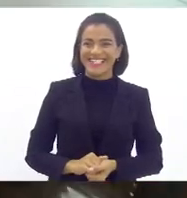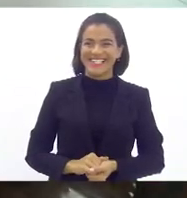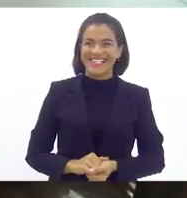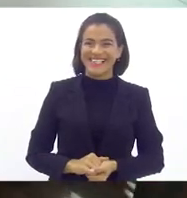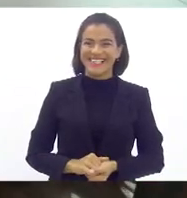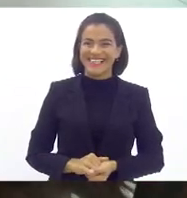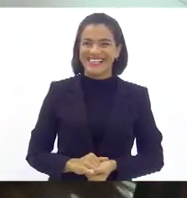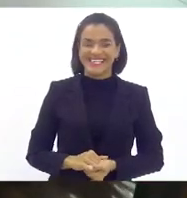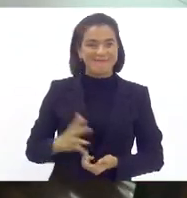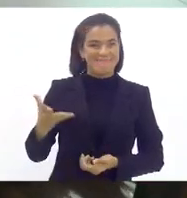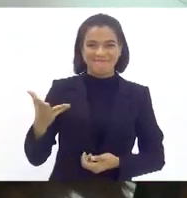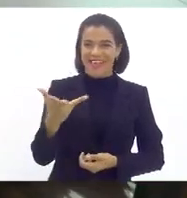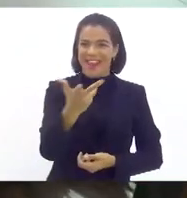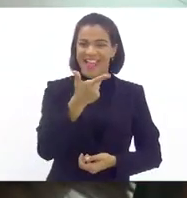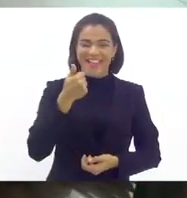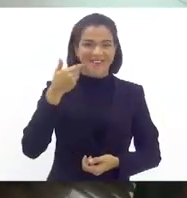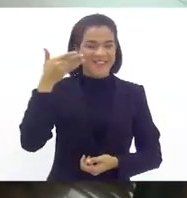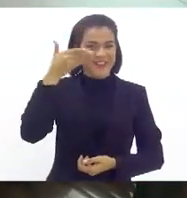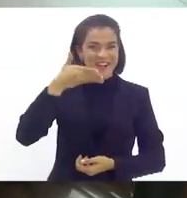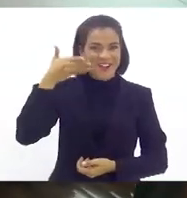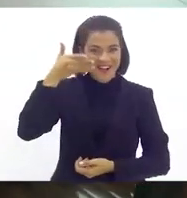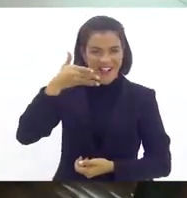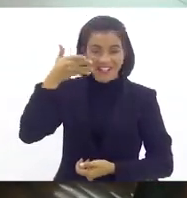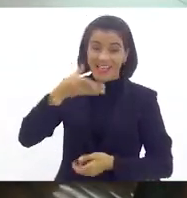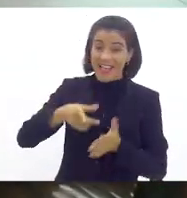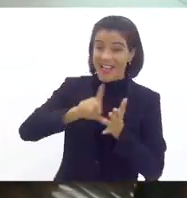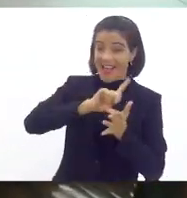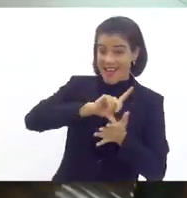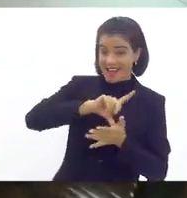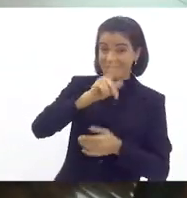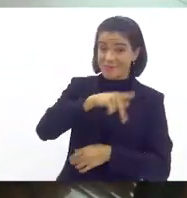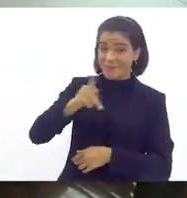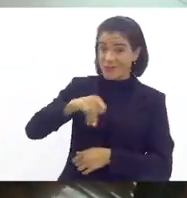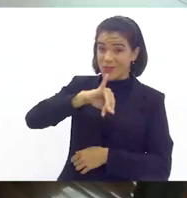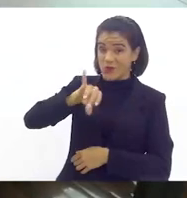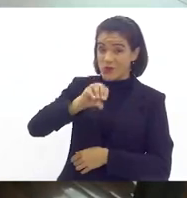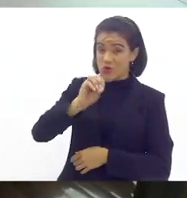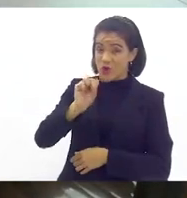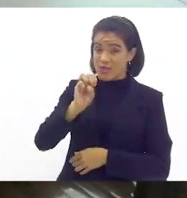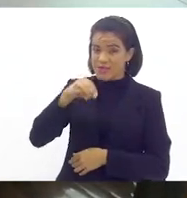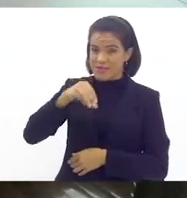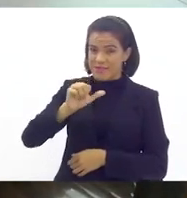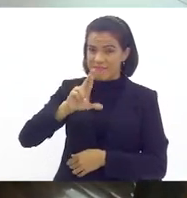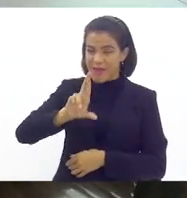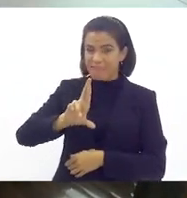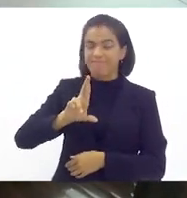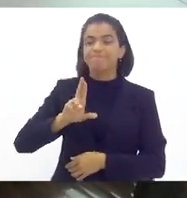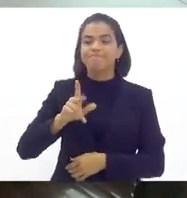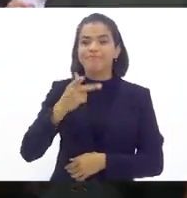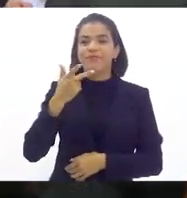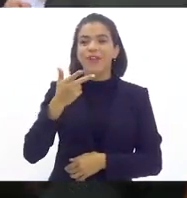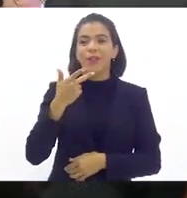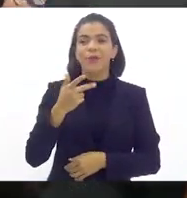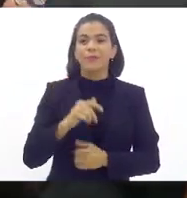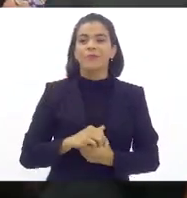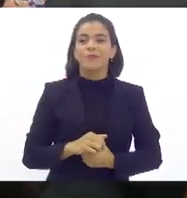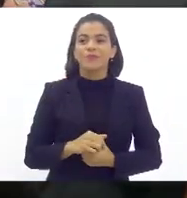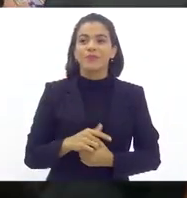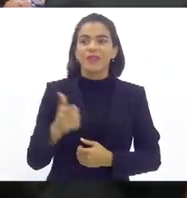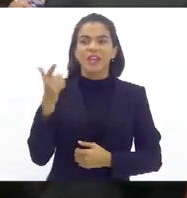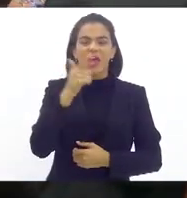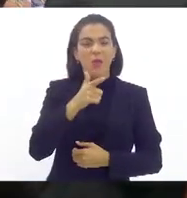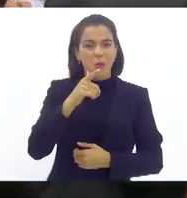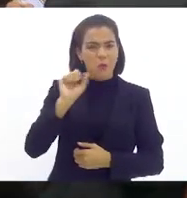Excelente fala. Antes do professor José Mar chamar o próximo, eu quero dizer o seguinte. Professor José Mar, você disse que ganhou umas